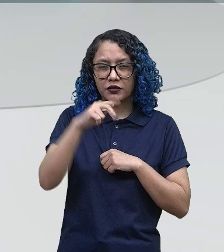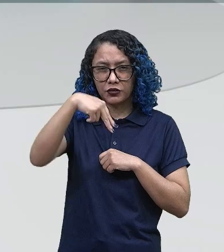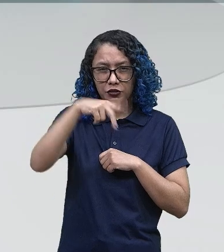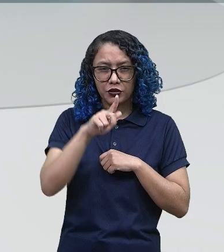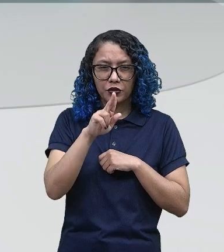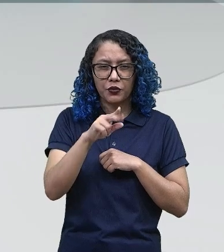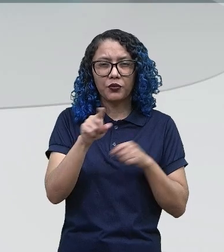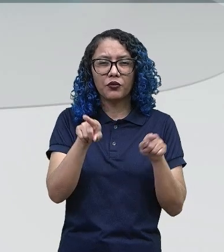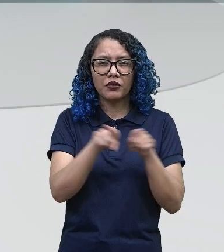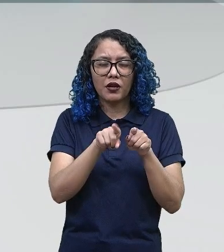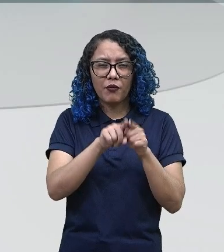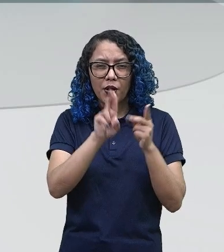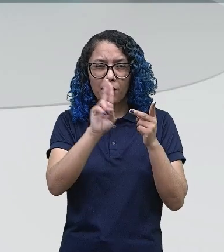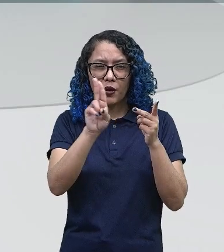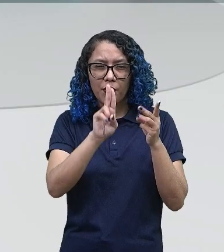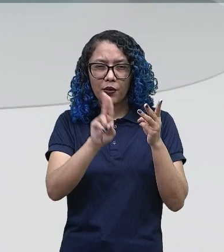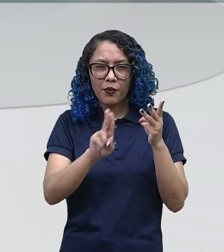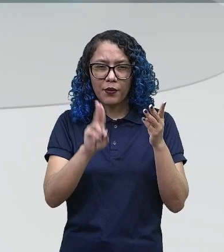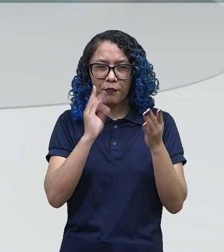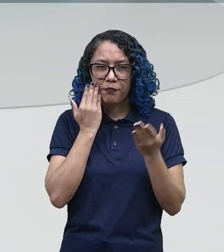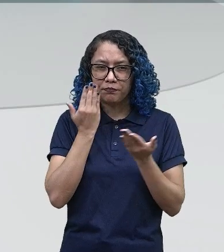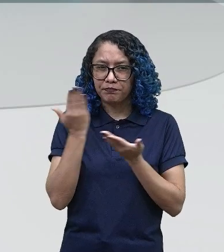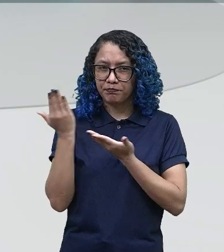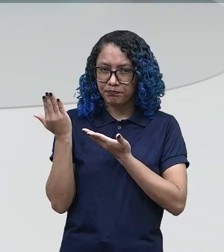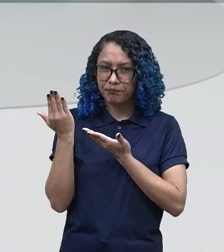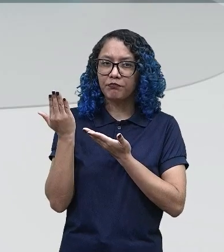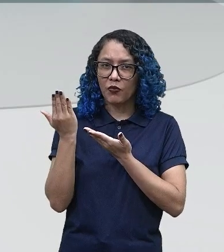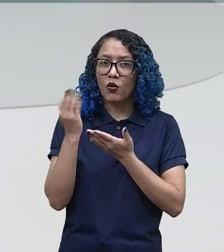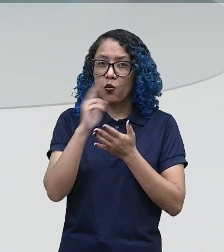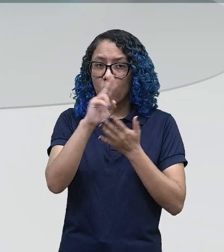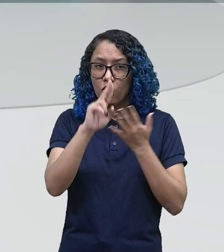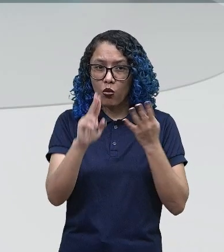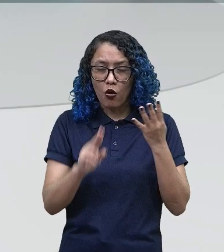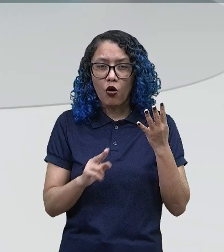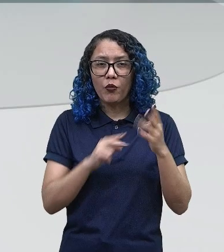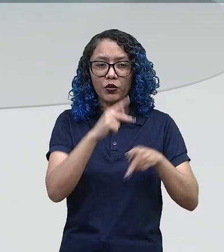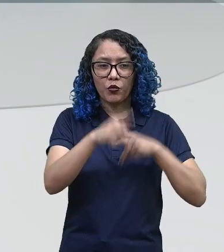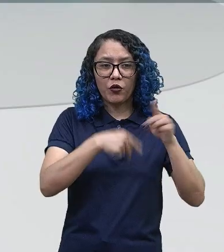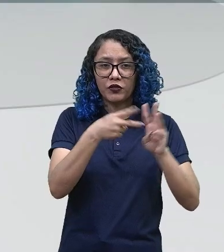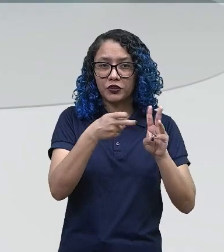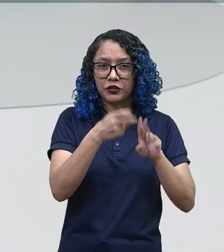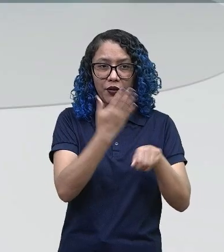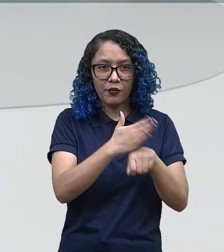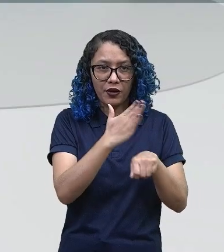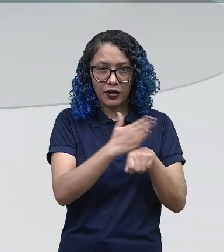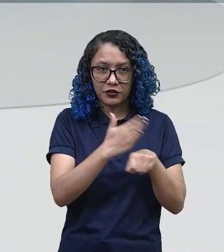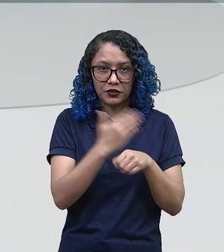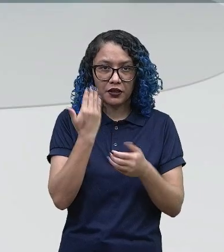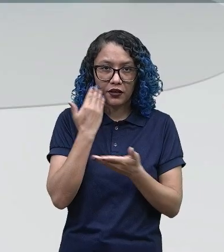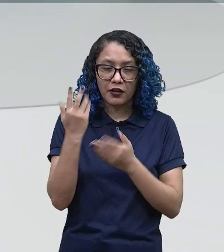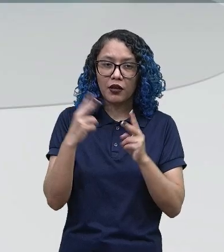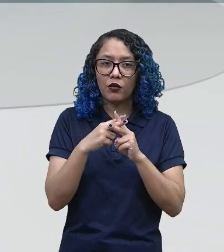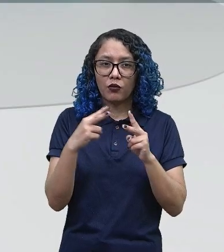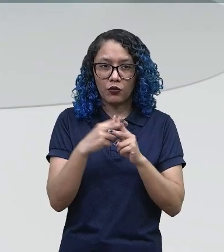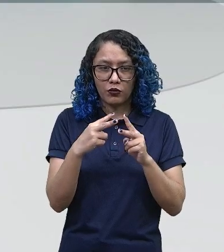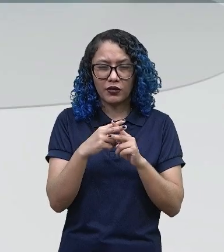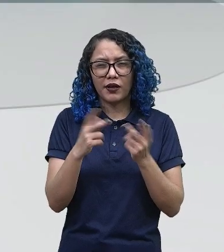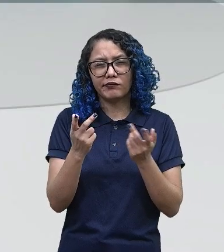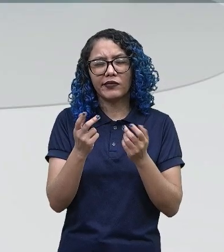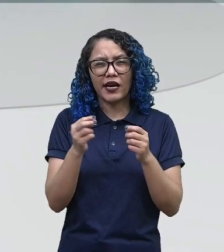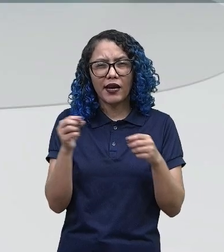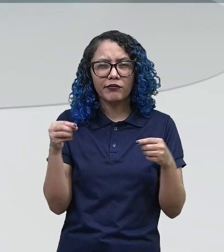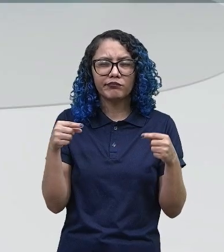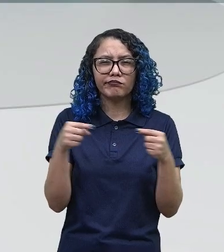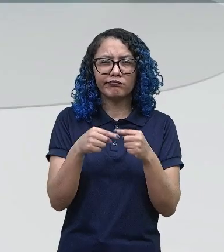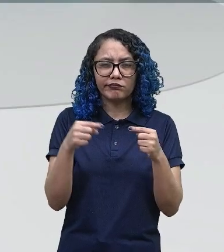os Camaiurás e os Xavantes. Ela se apresenta ali como um ritual. A Uca-Uca ela é praticada